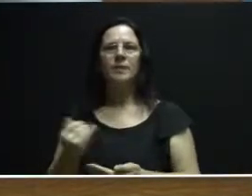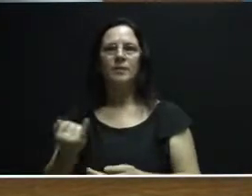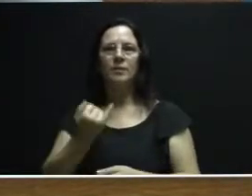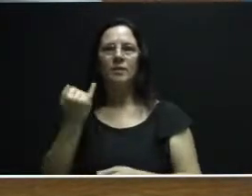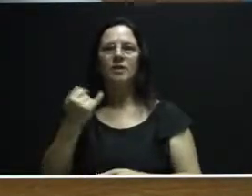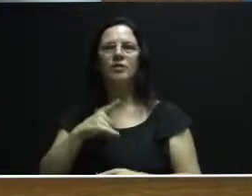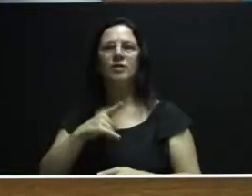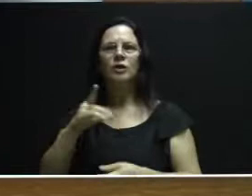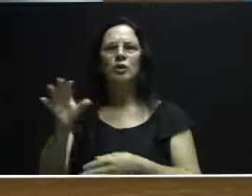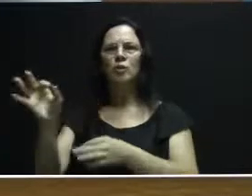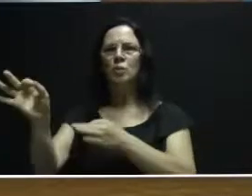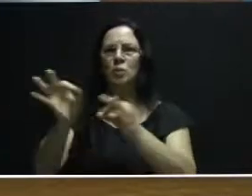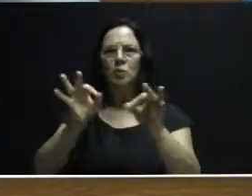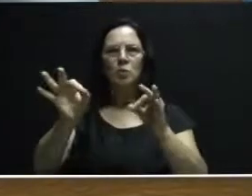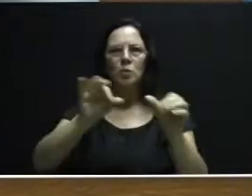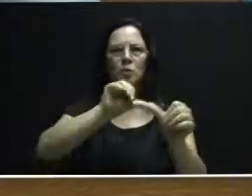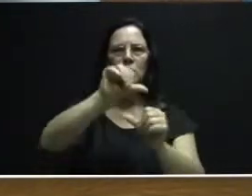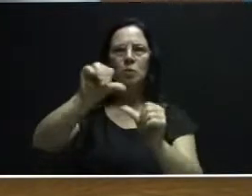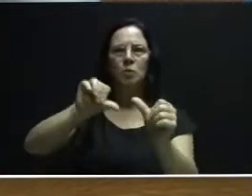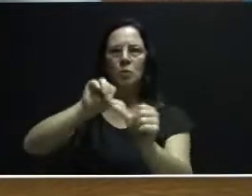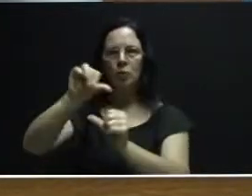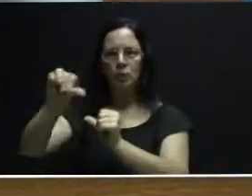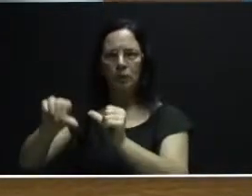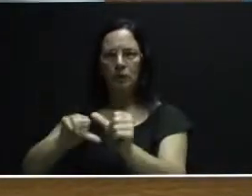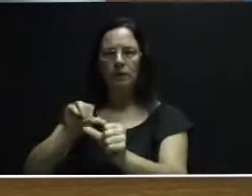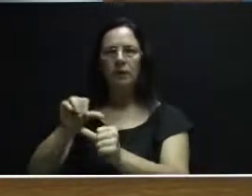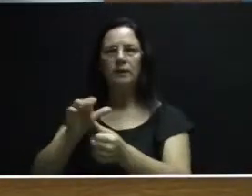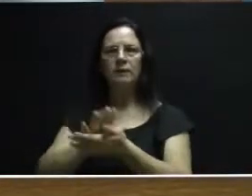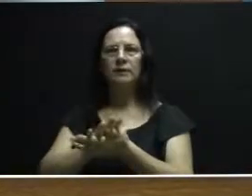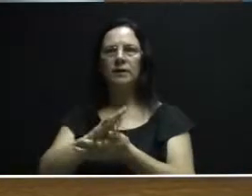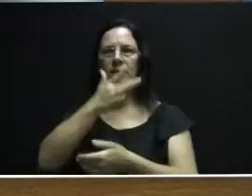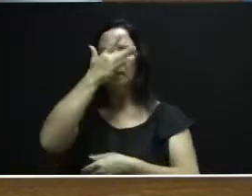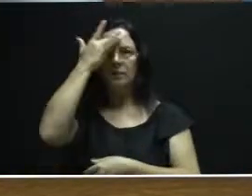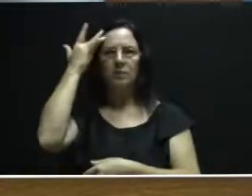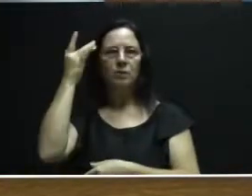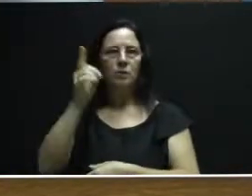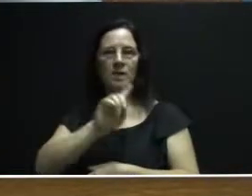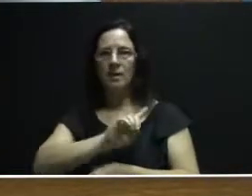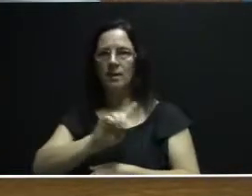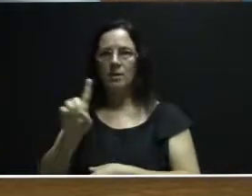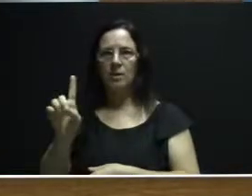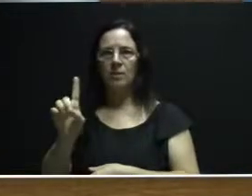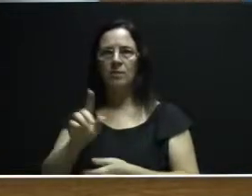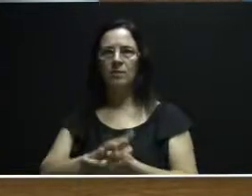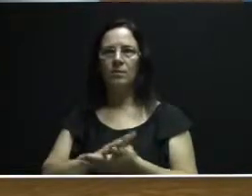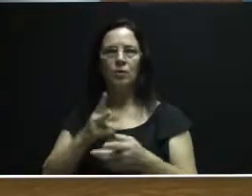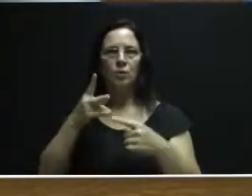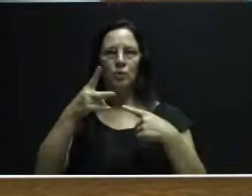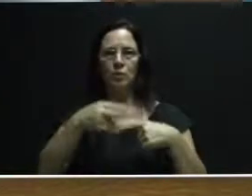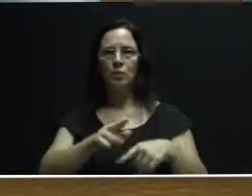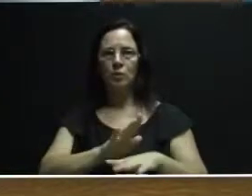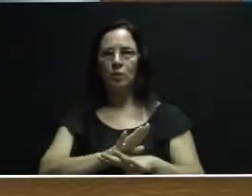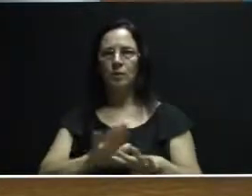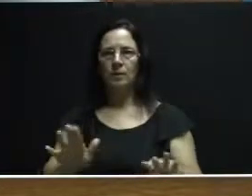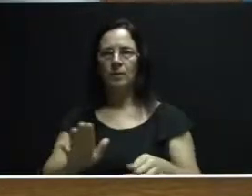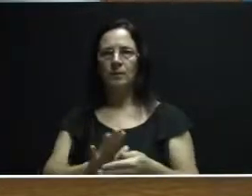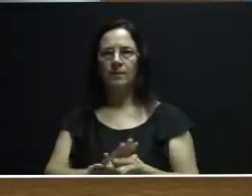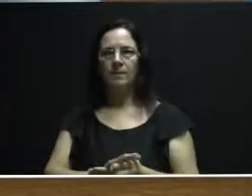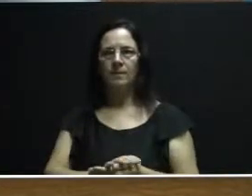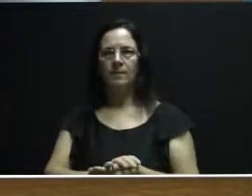que fazer algumas mudanças, alguns cortes na unidade, e essa pessoa, ele não era uma pessoa cotada, e